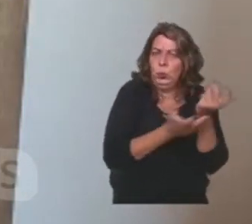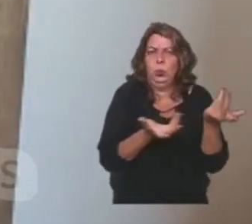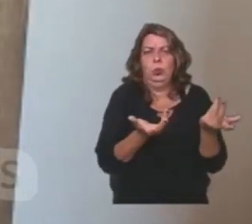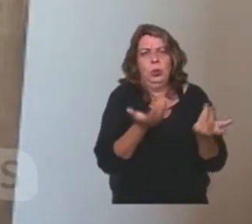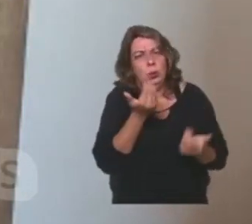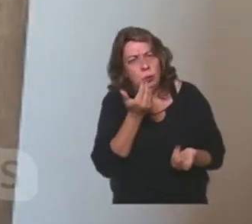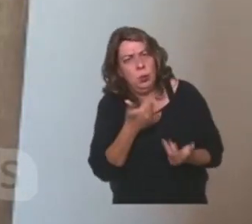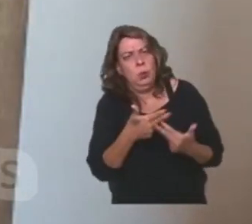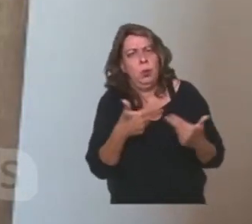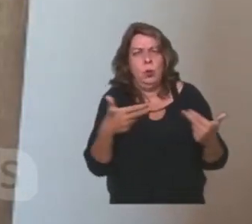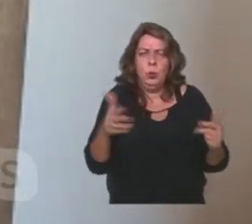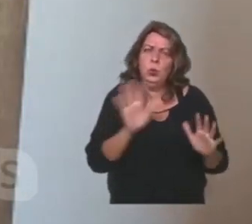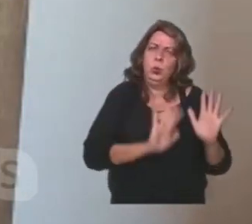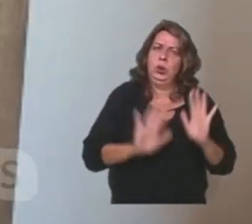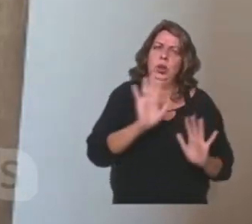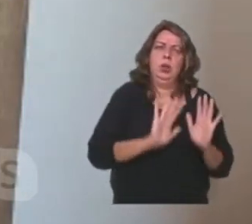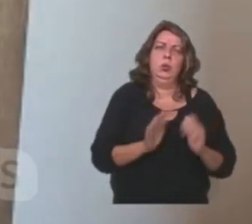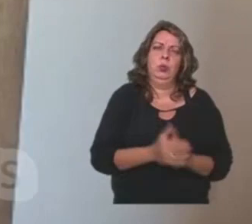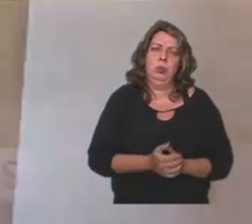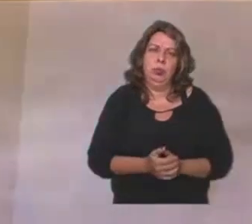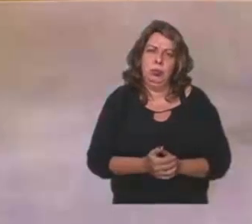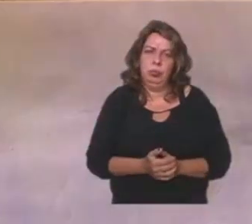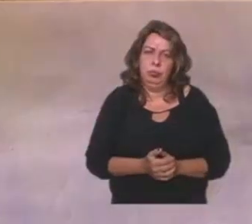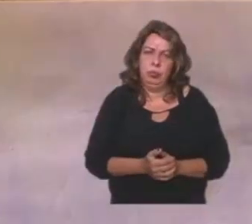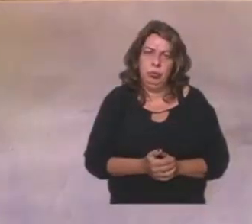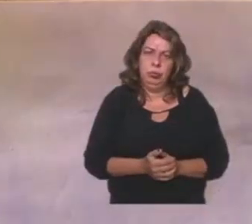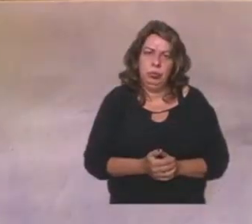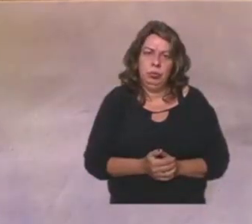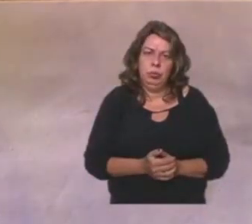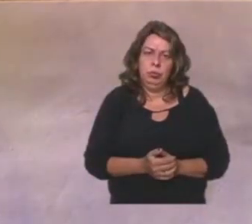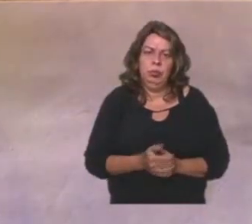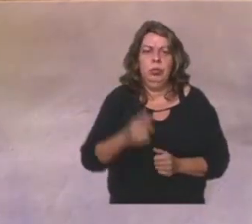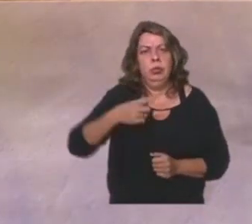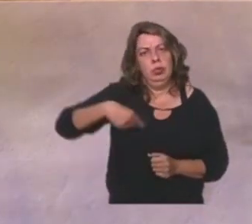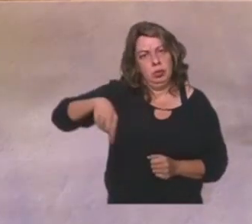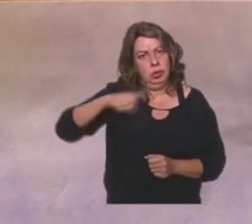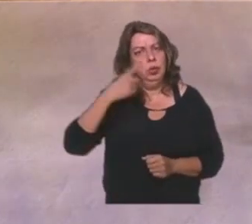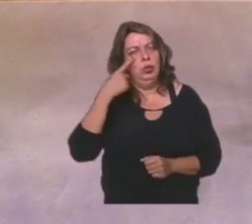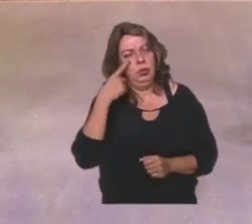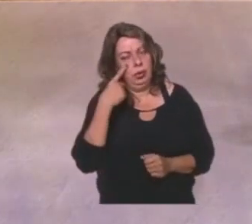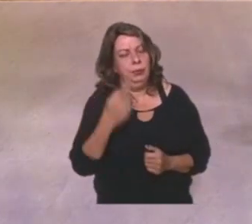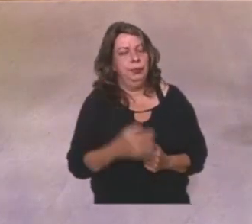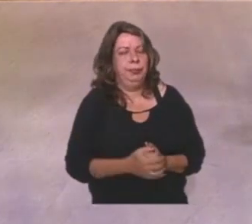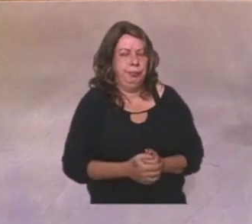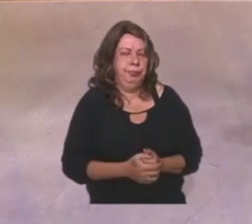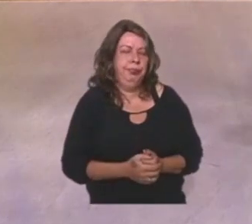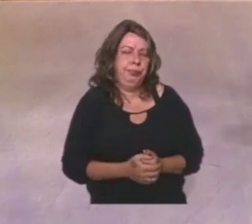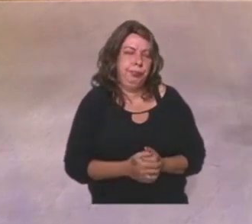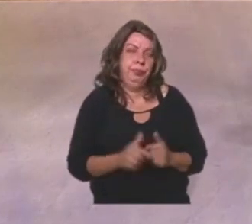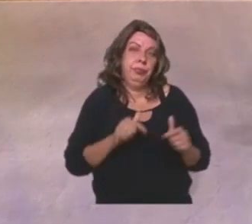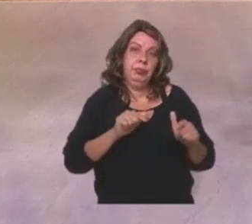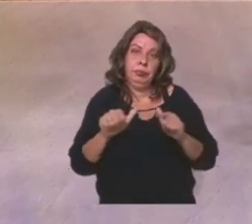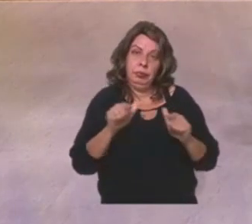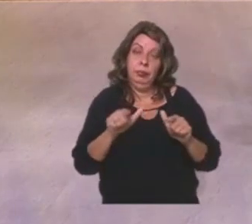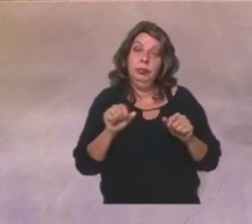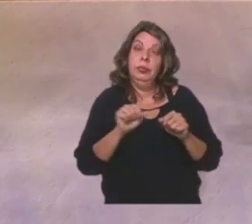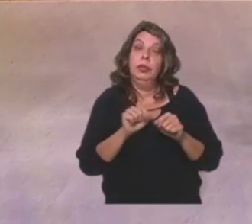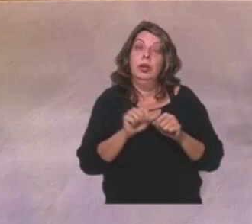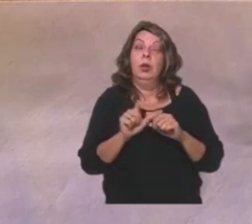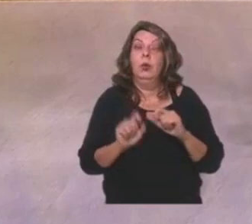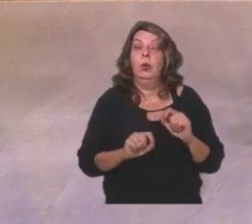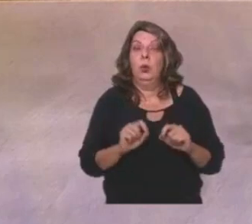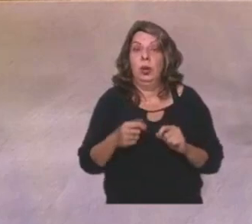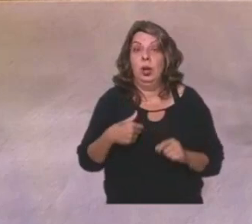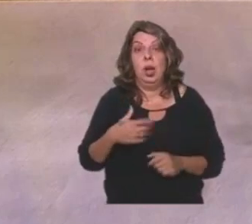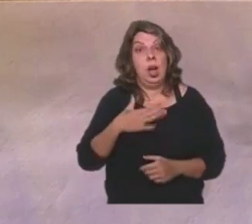acolhimento, com cuidado. E assim, a gente acompanha, né, mais próximo, e tem um trabalho que vocês fazem que